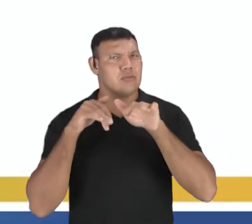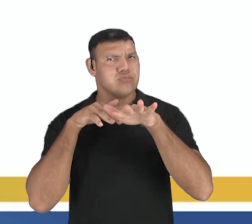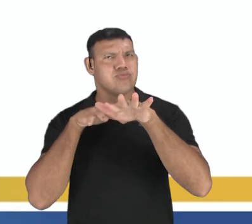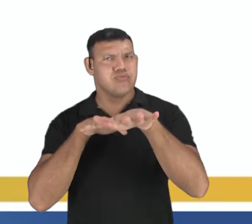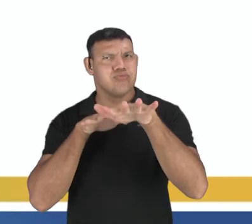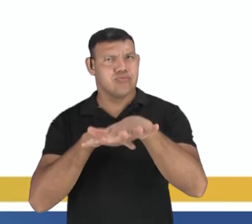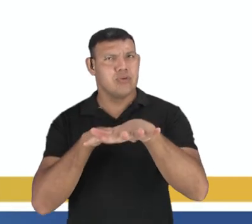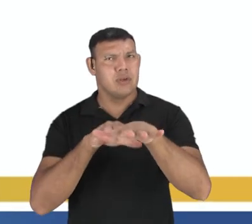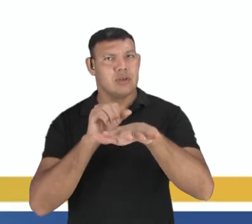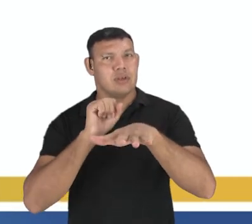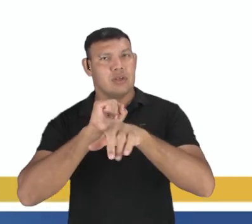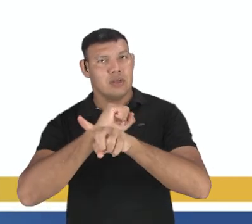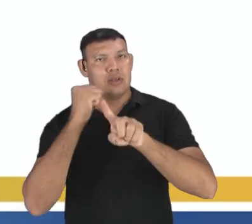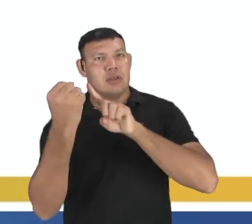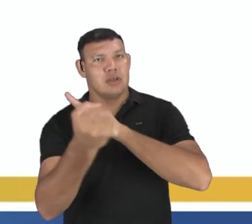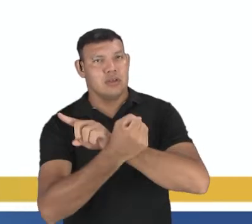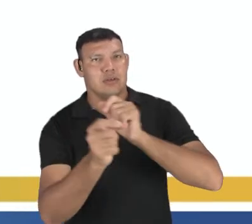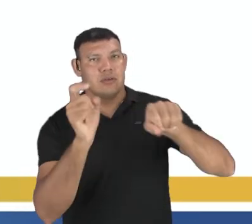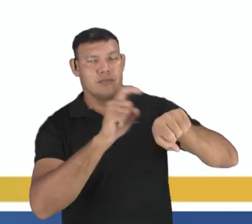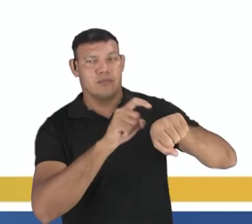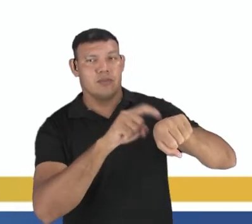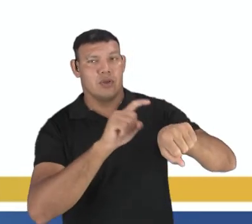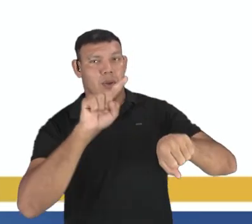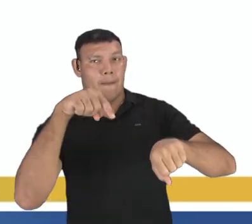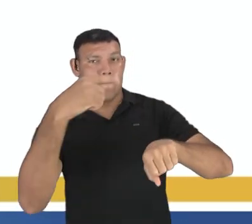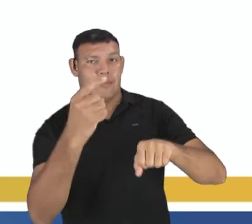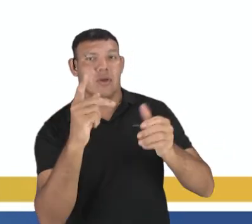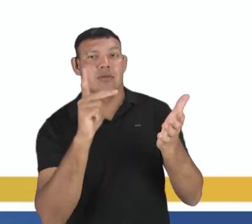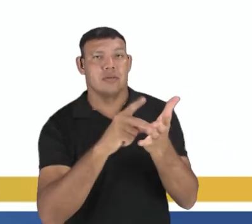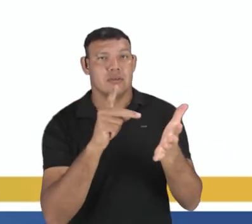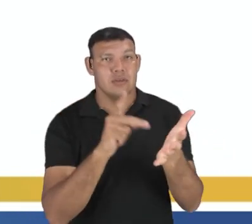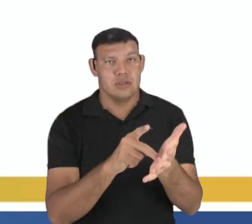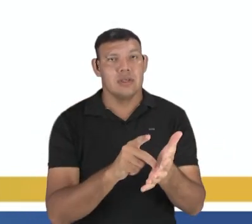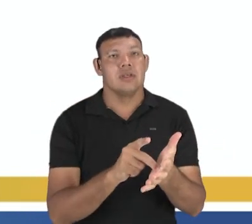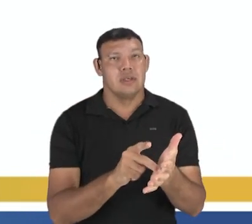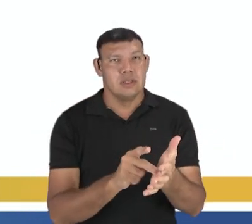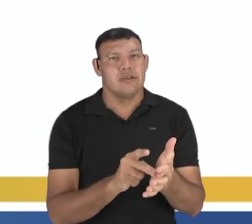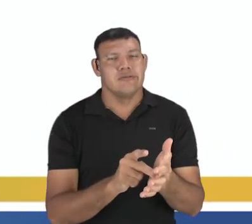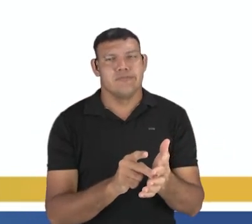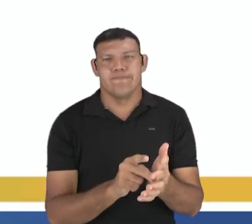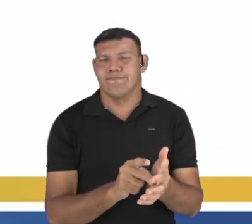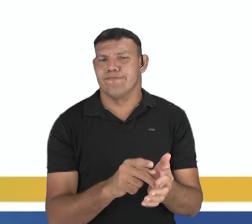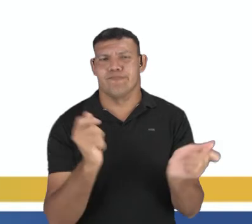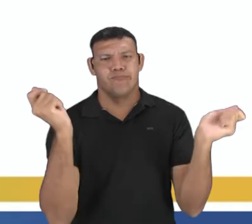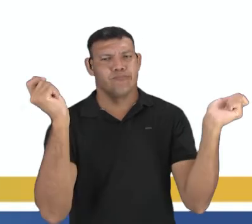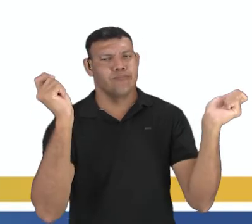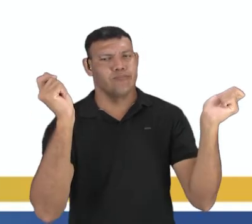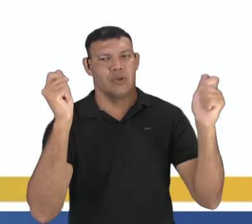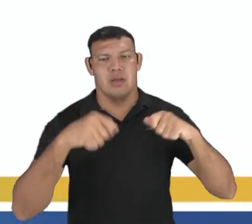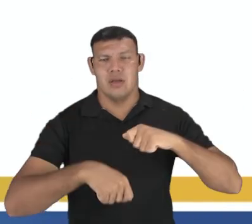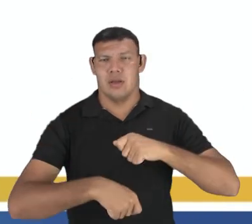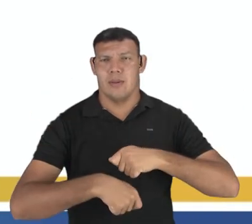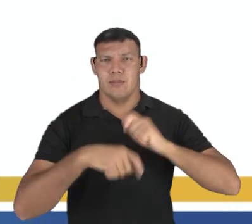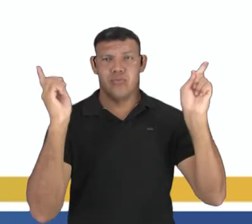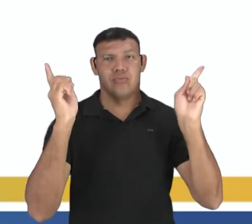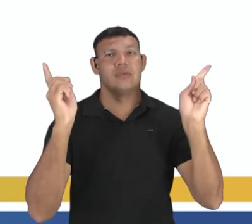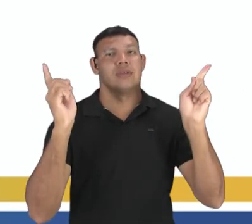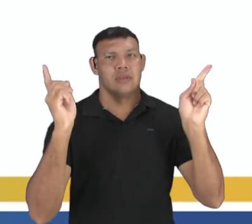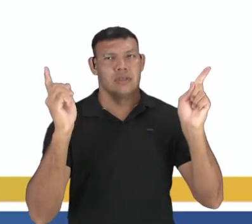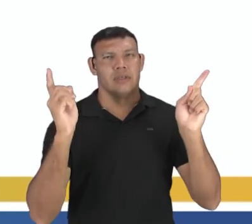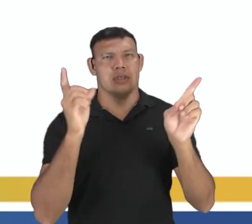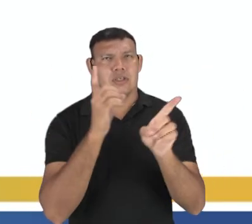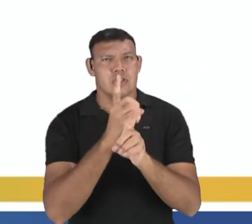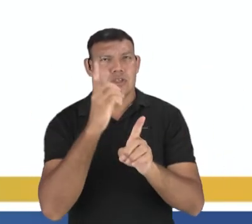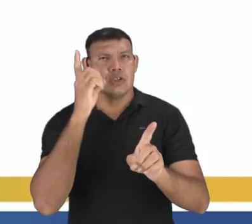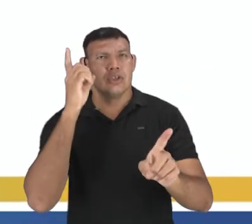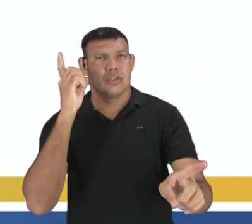da pós-verdade, onde não conseguimos mais distinguir fatos e verdades. Por isso, estudem o método científico, para a gente